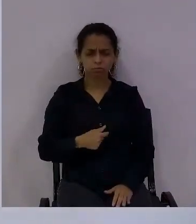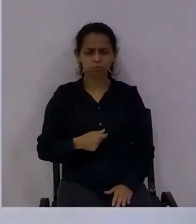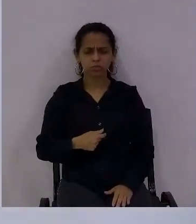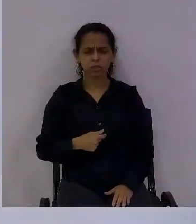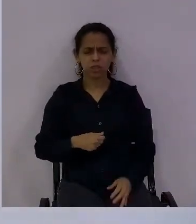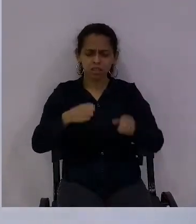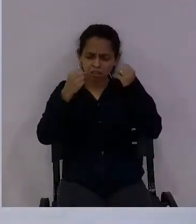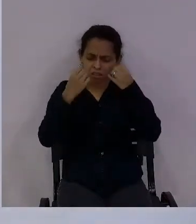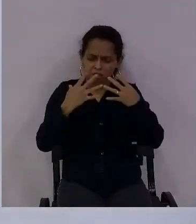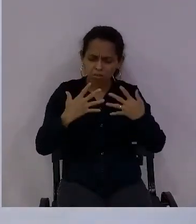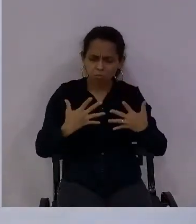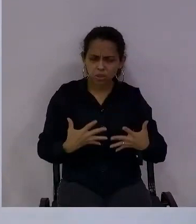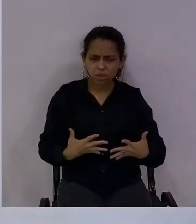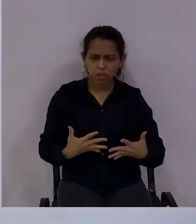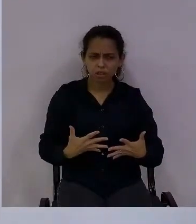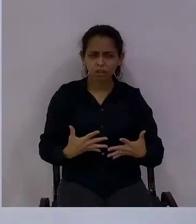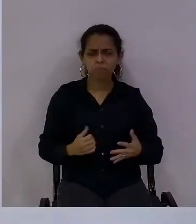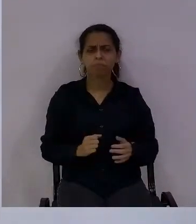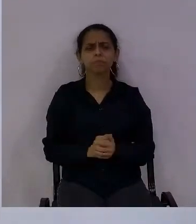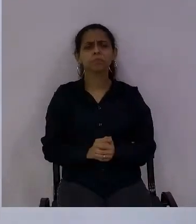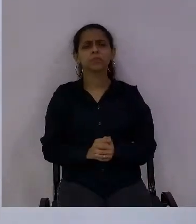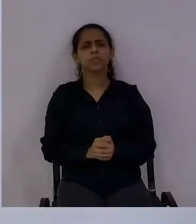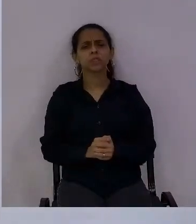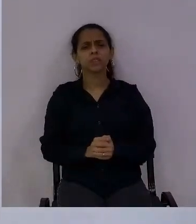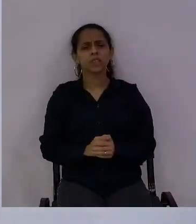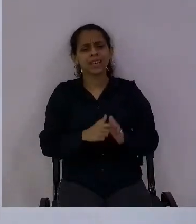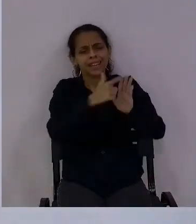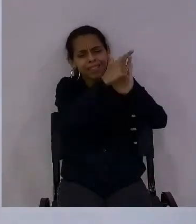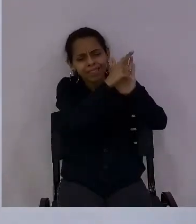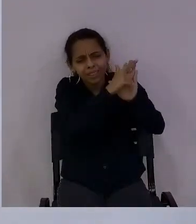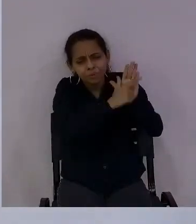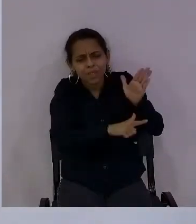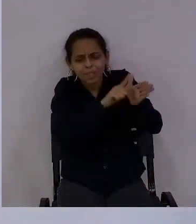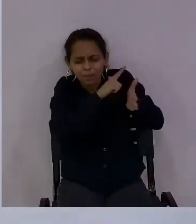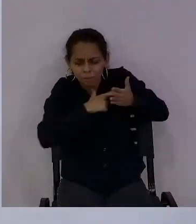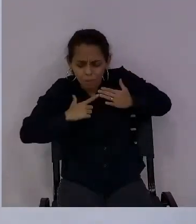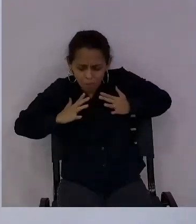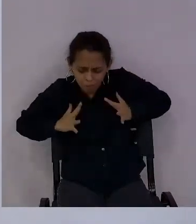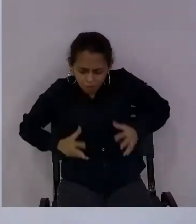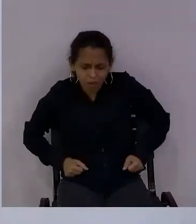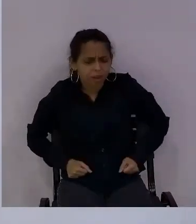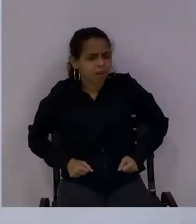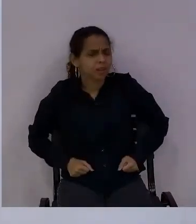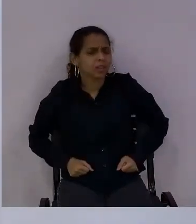aquela época, no momento em que a mulher tinha um filho.